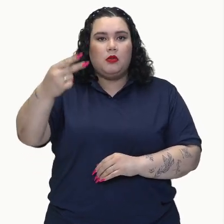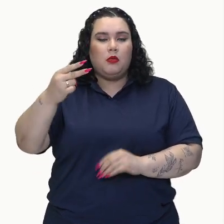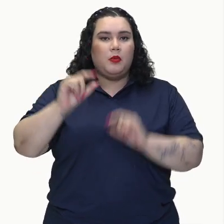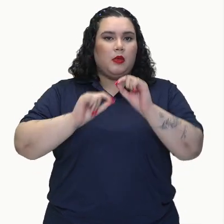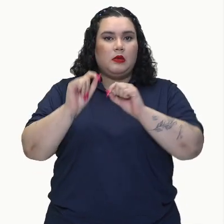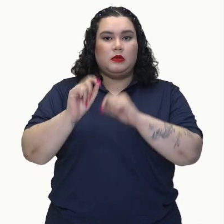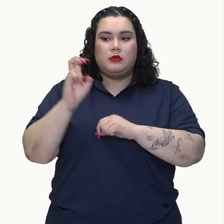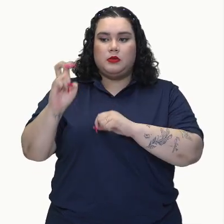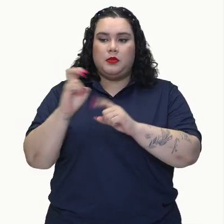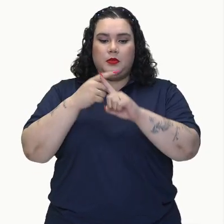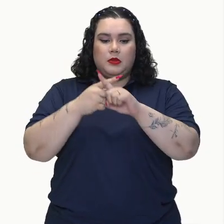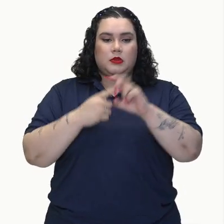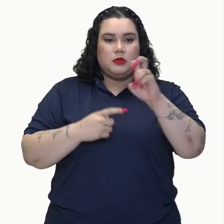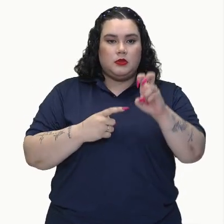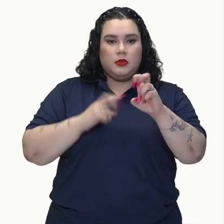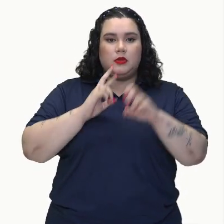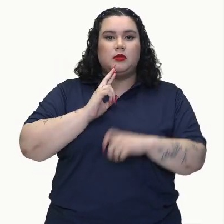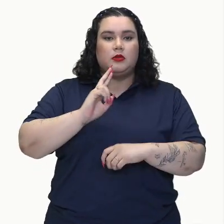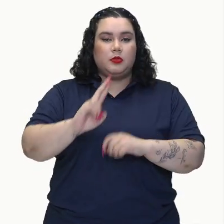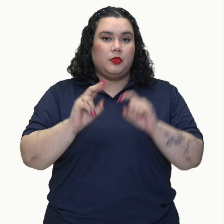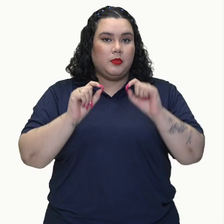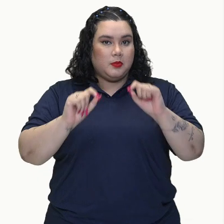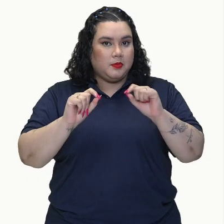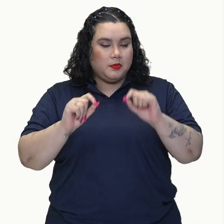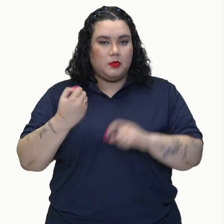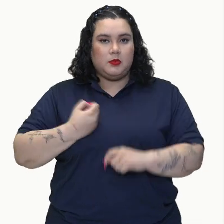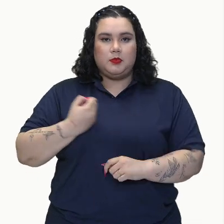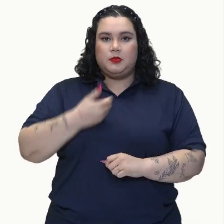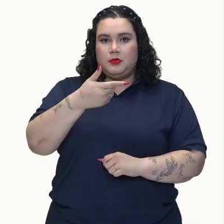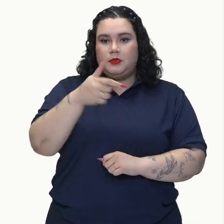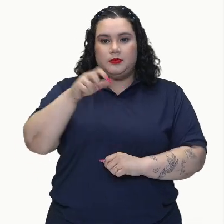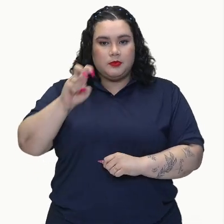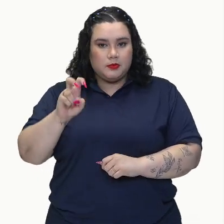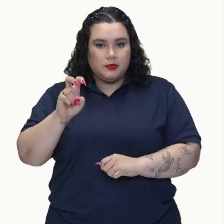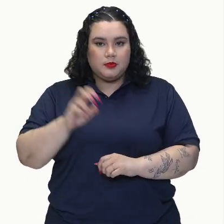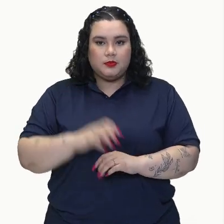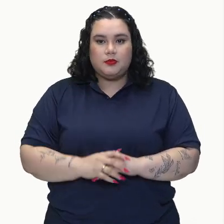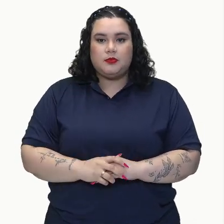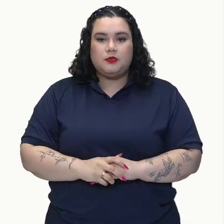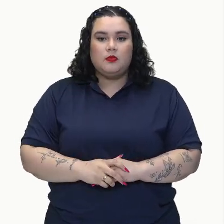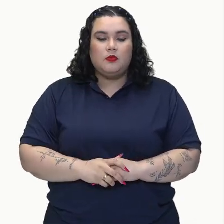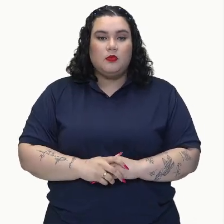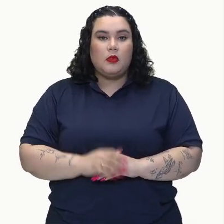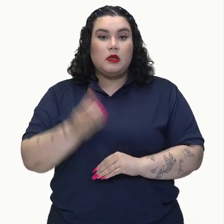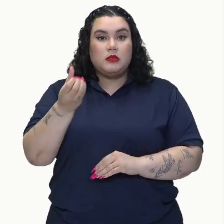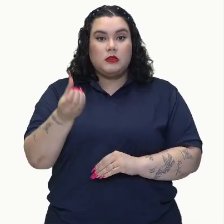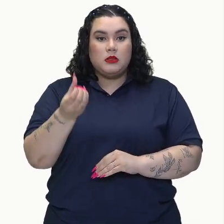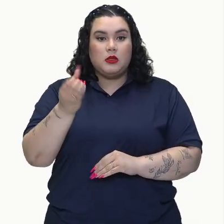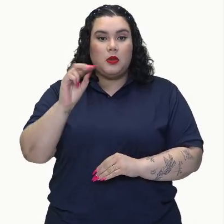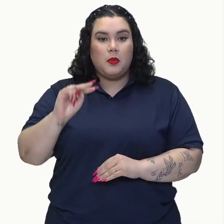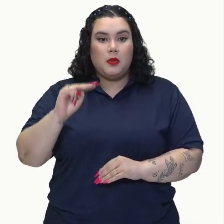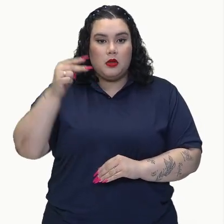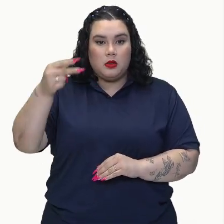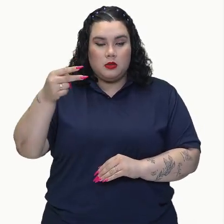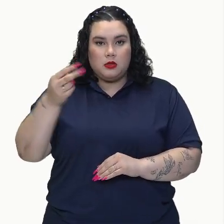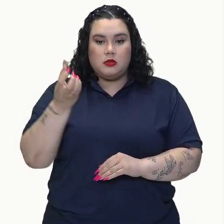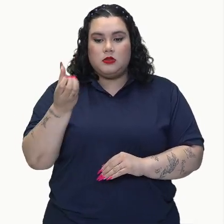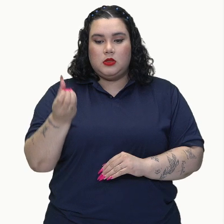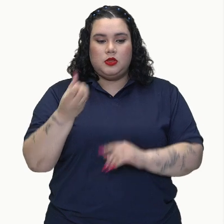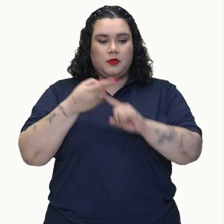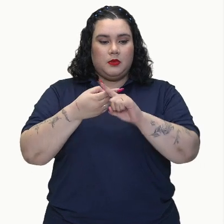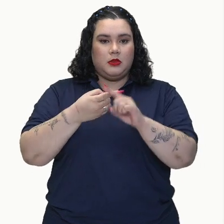5 vezes 5. Já fizemos outras vezes, 25. Depois, 6 ao quadrado, que é 6 vezes